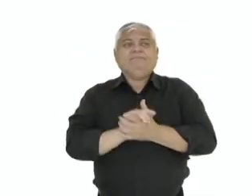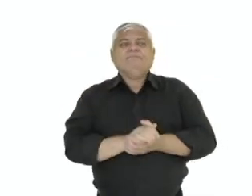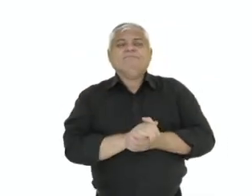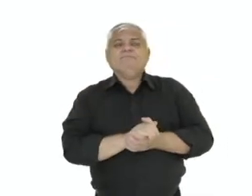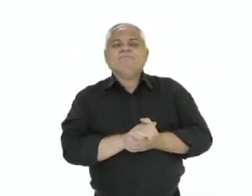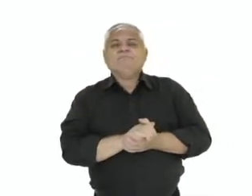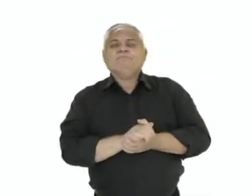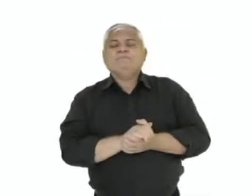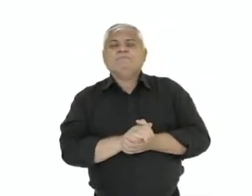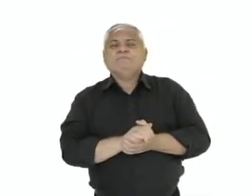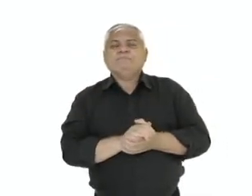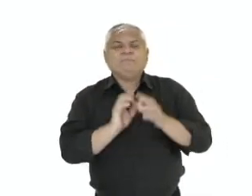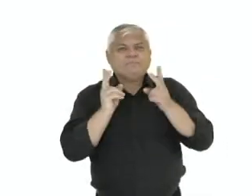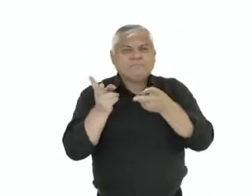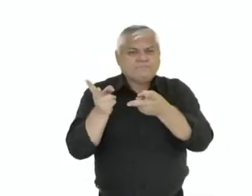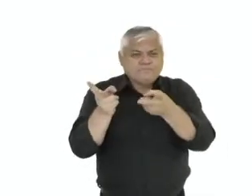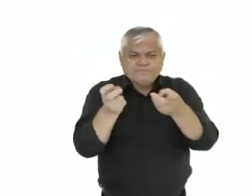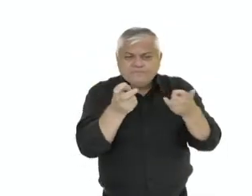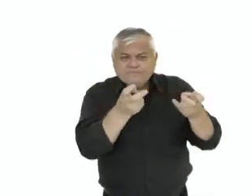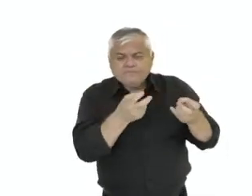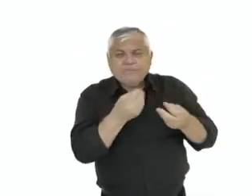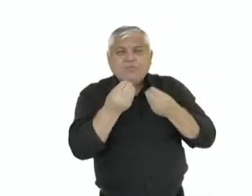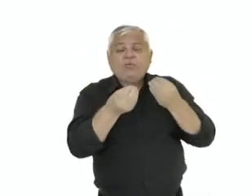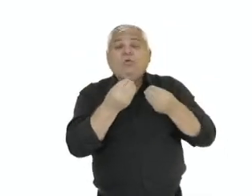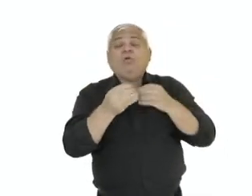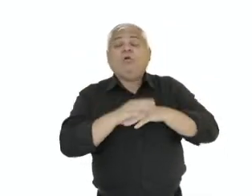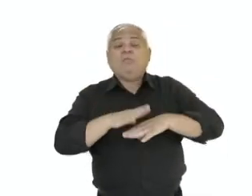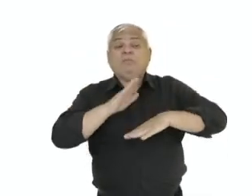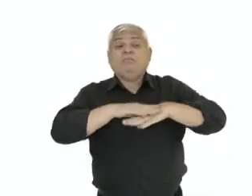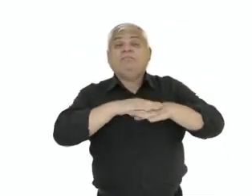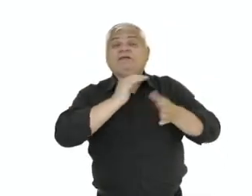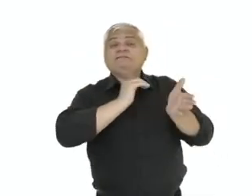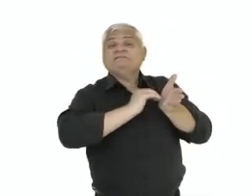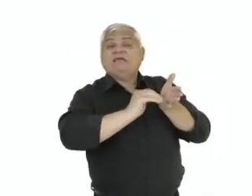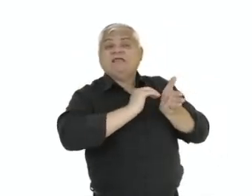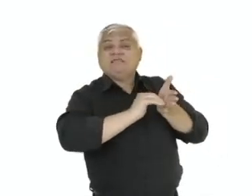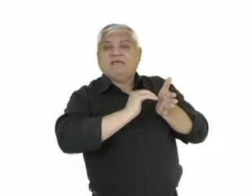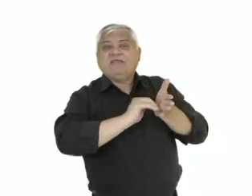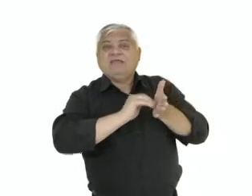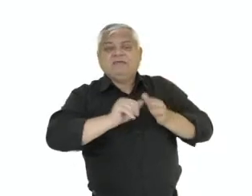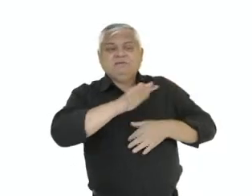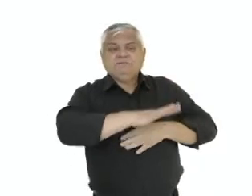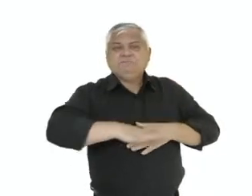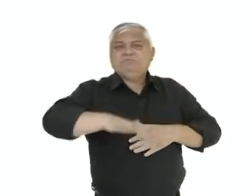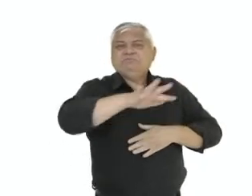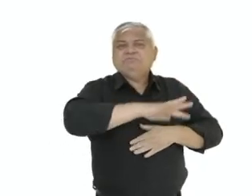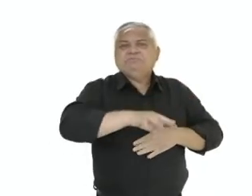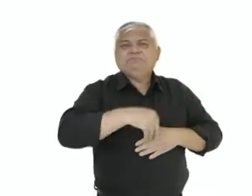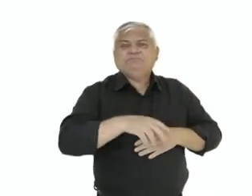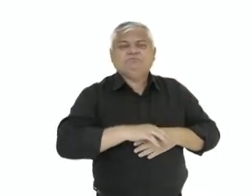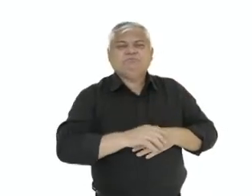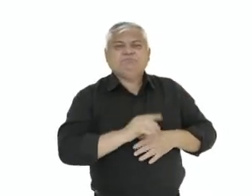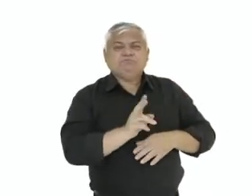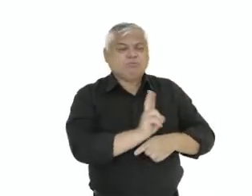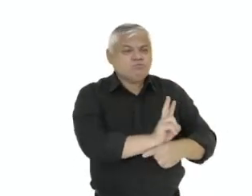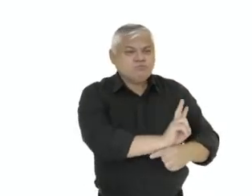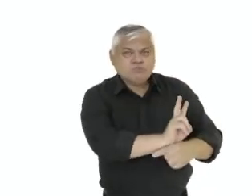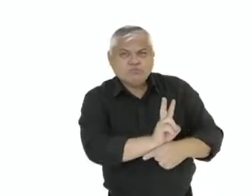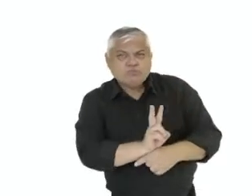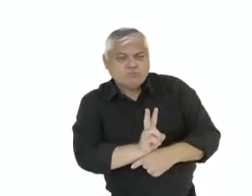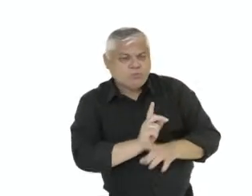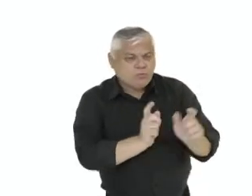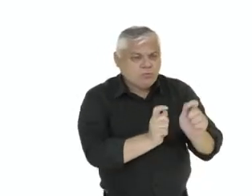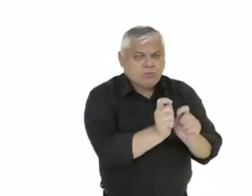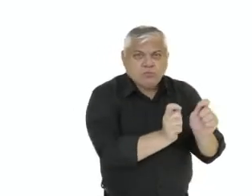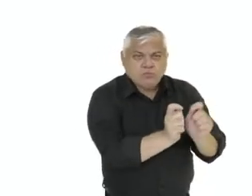e perceba como a Secretaria de Meio Ambiente pode utilizar, ó, gerenciando áreas de proteção,